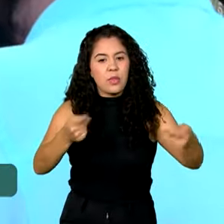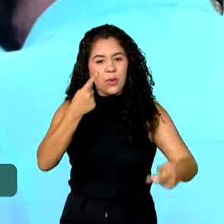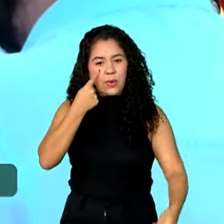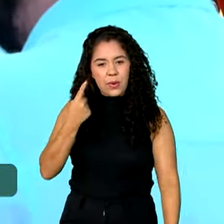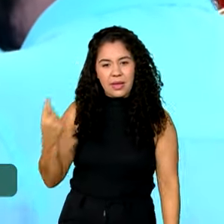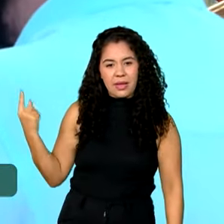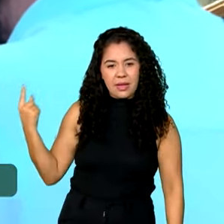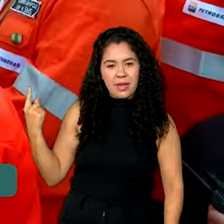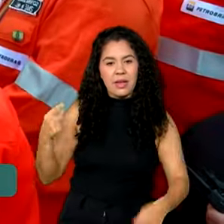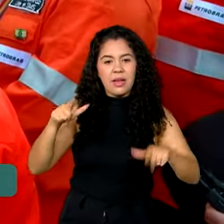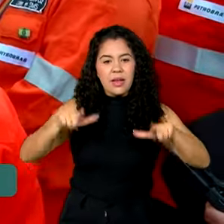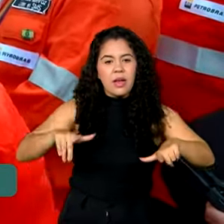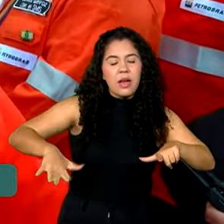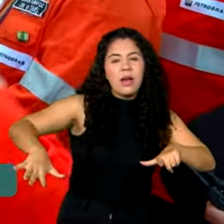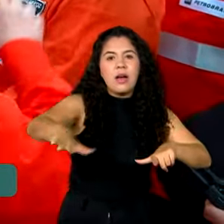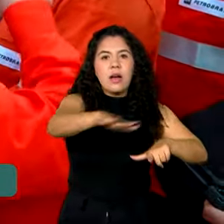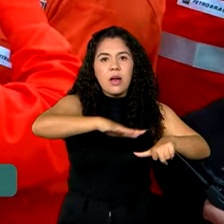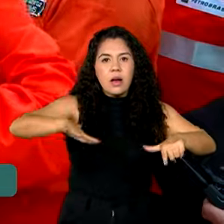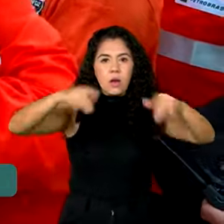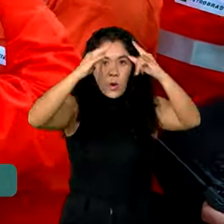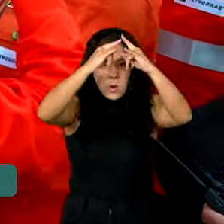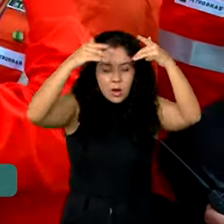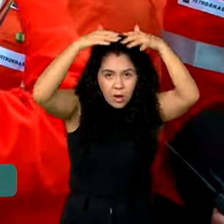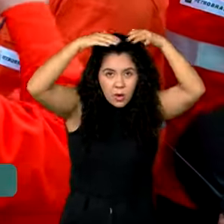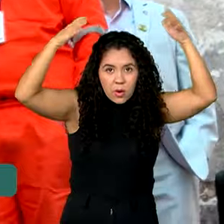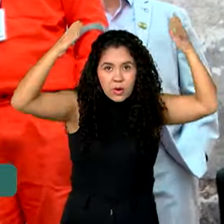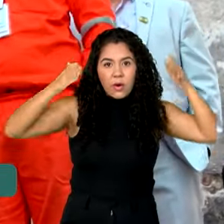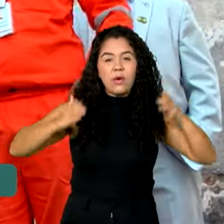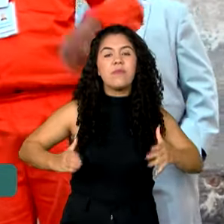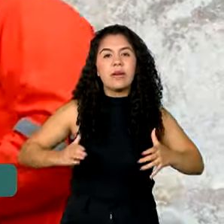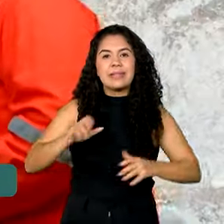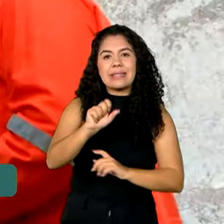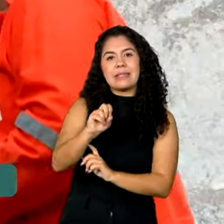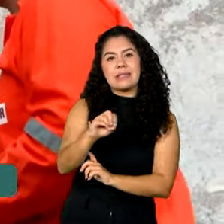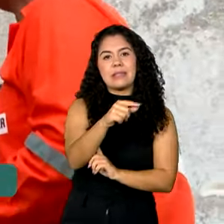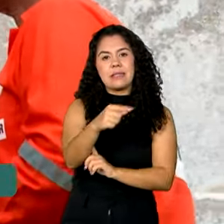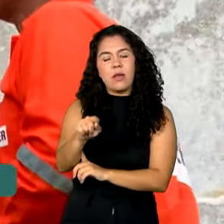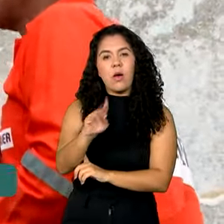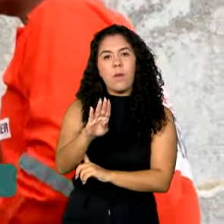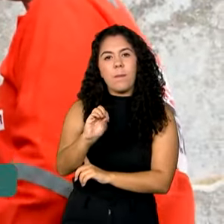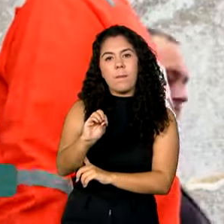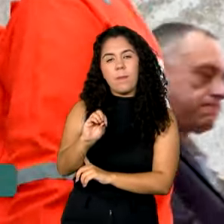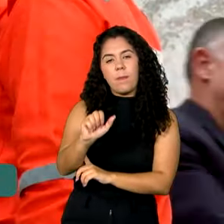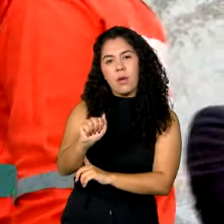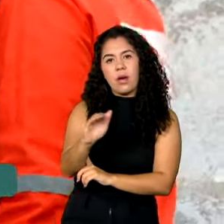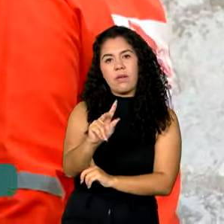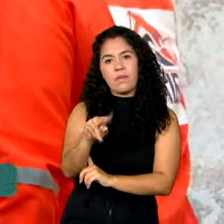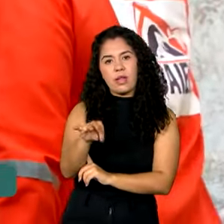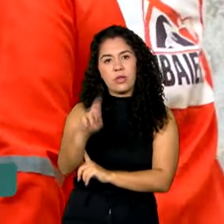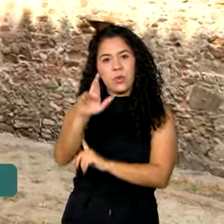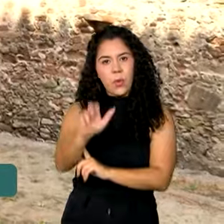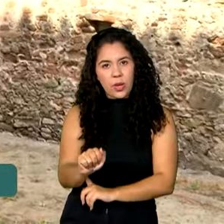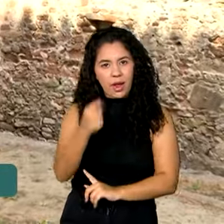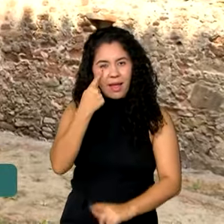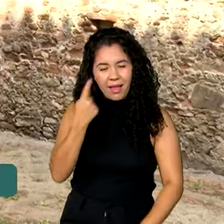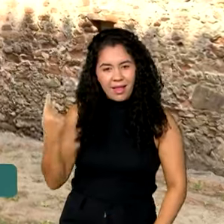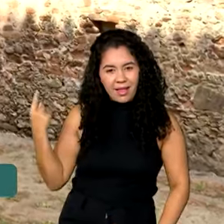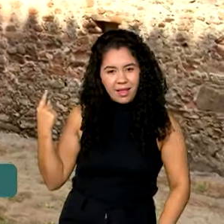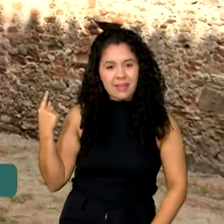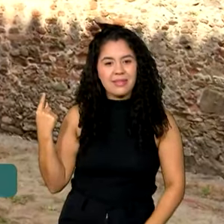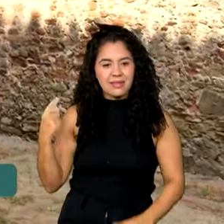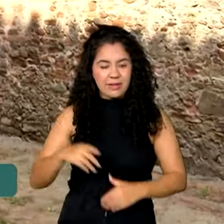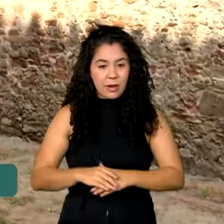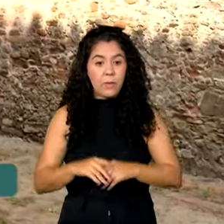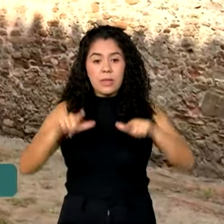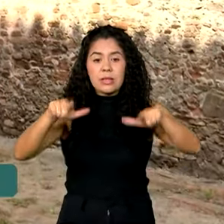as ruínas do Convento São Boaventura, onde existiu no século XVIII a antiga Vila de Santo Antônio de Sá.